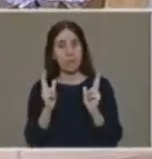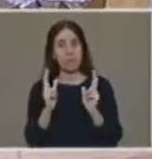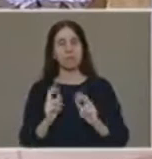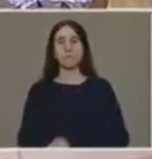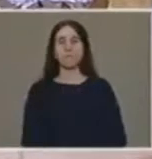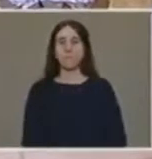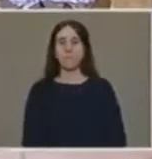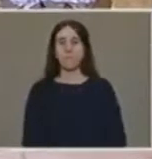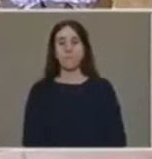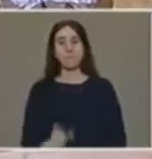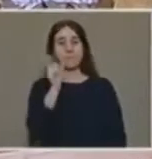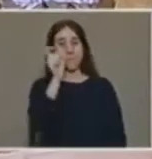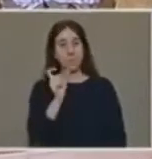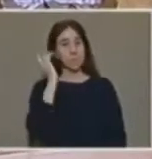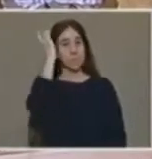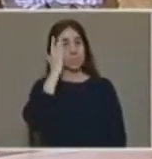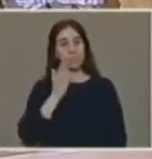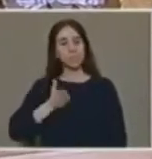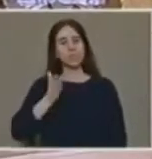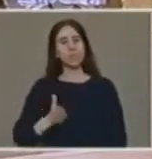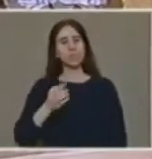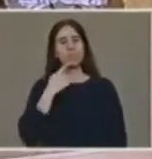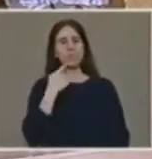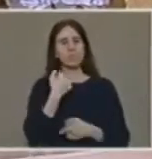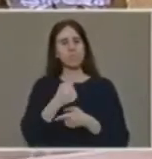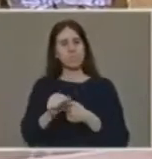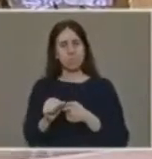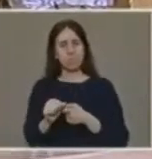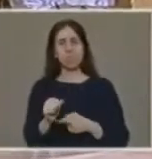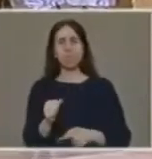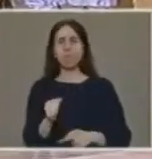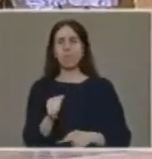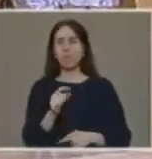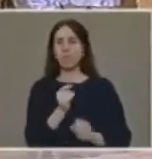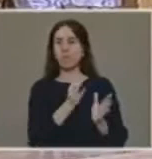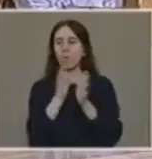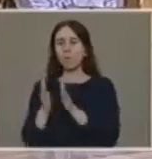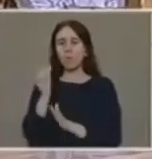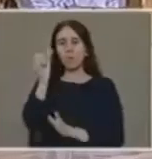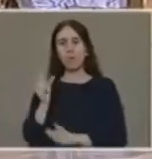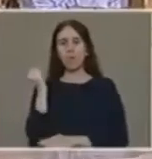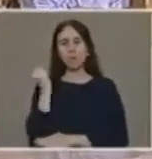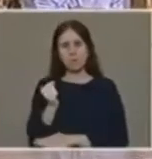Negaste o santo e o justo, e pediste a libertação de um assassino.